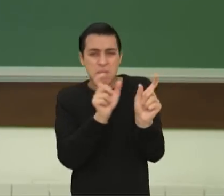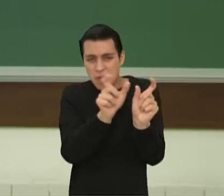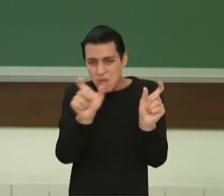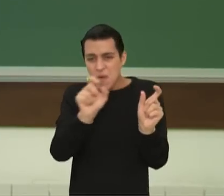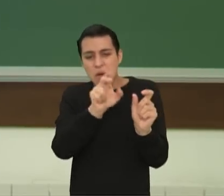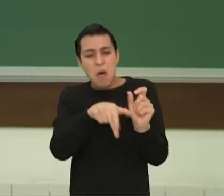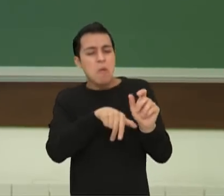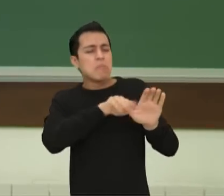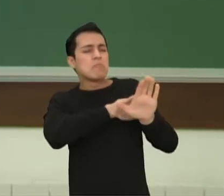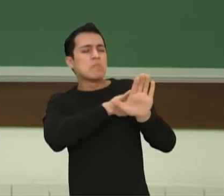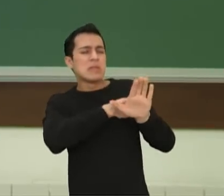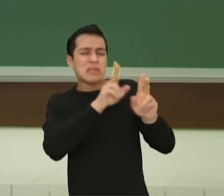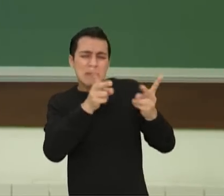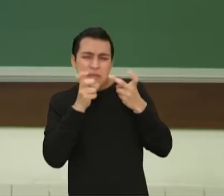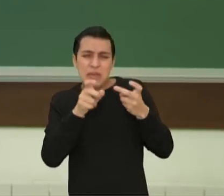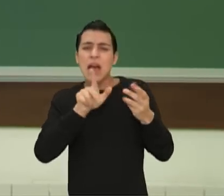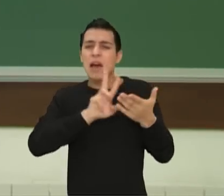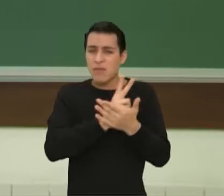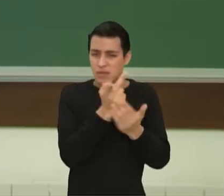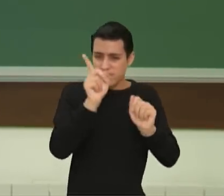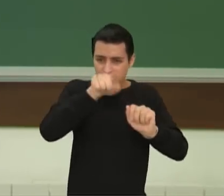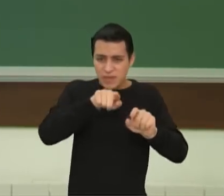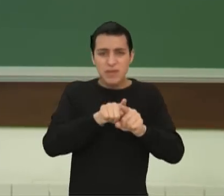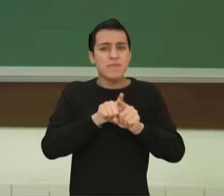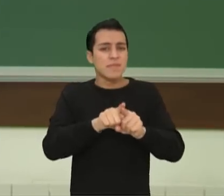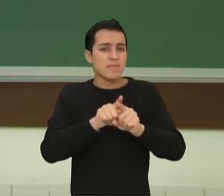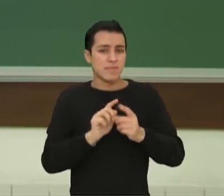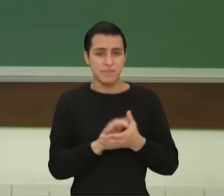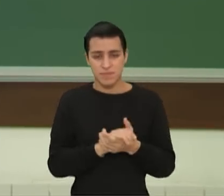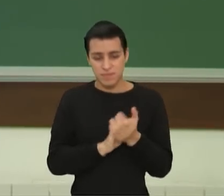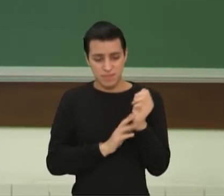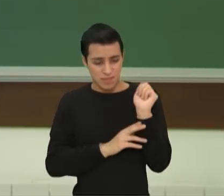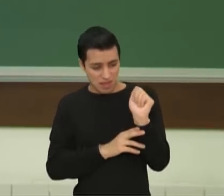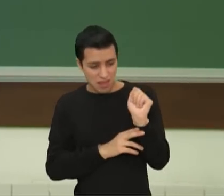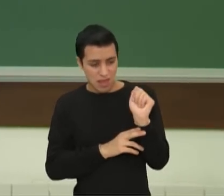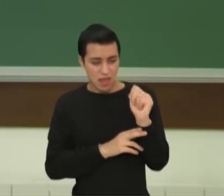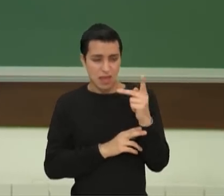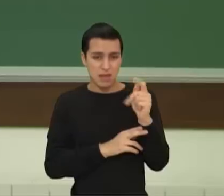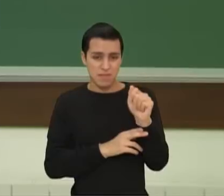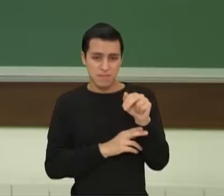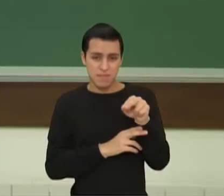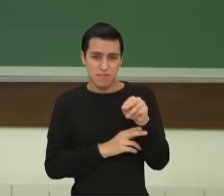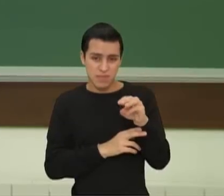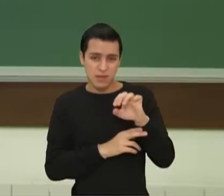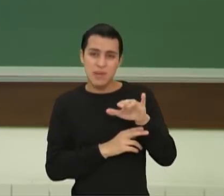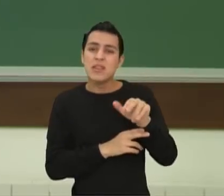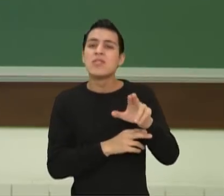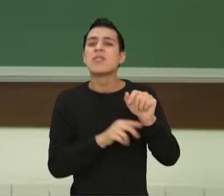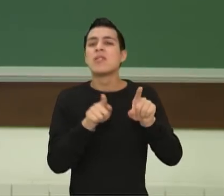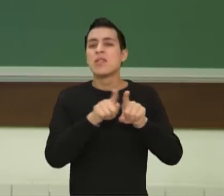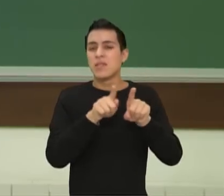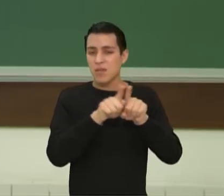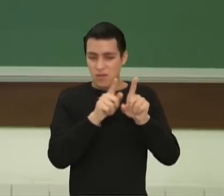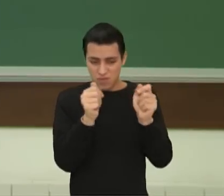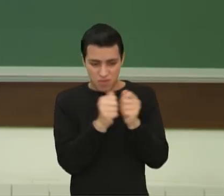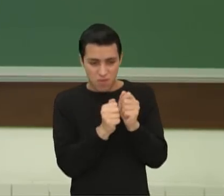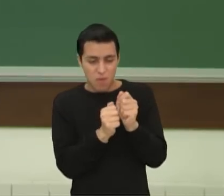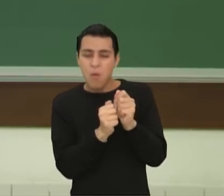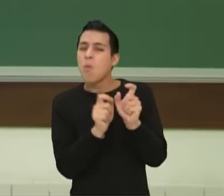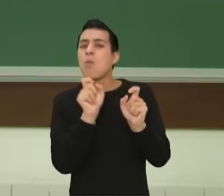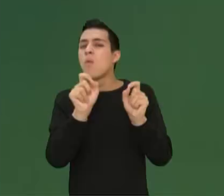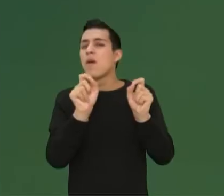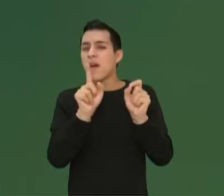está subentendida, também ocorre a crase. A parmegiana, um bife à parmegiana com crase,